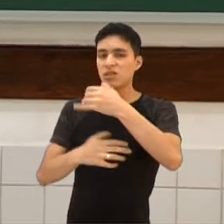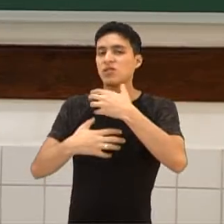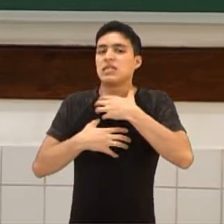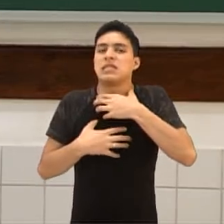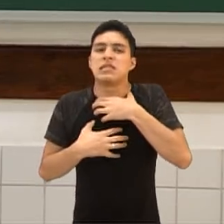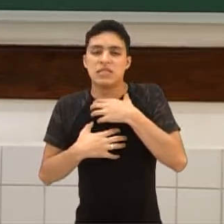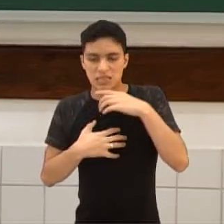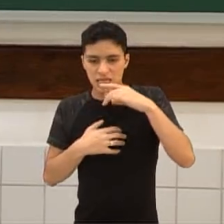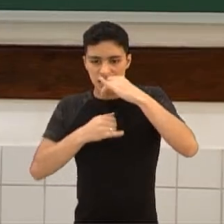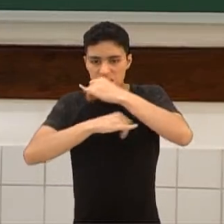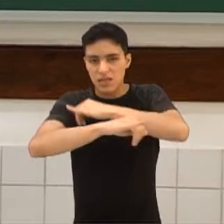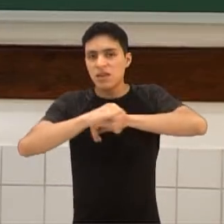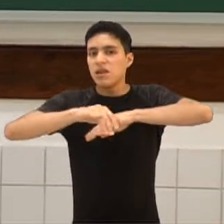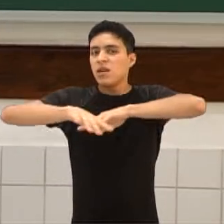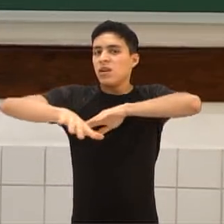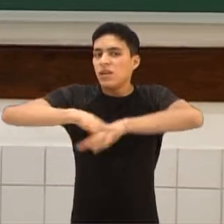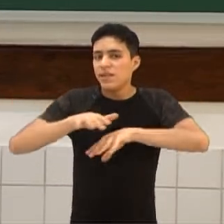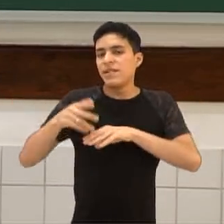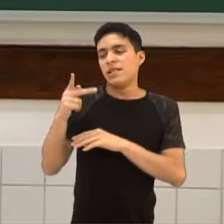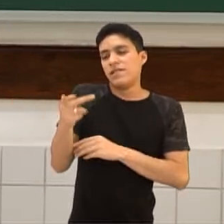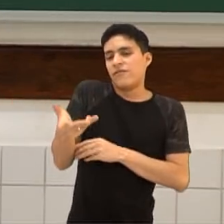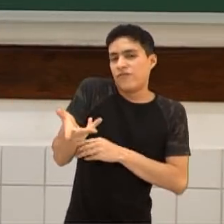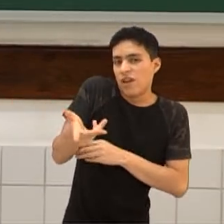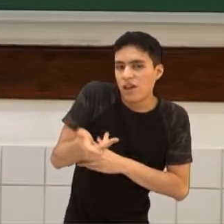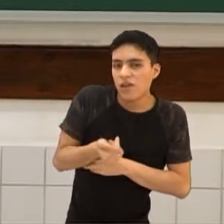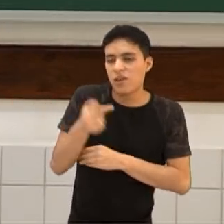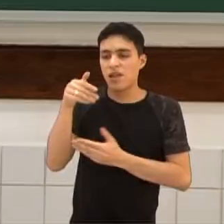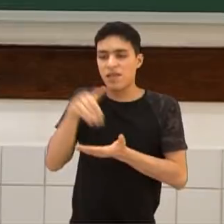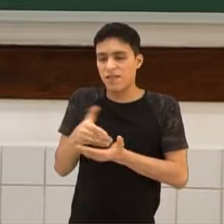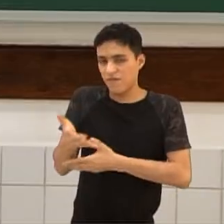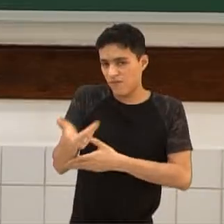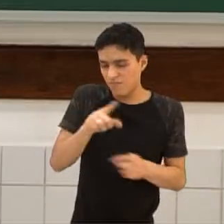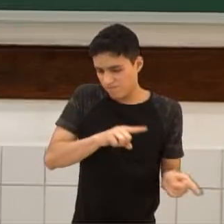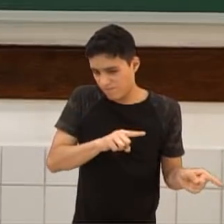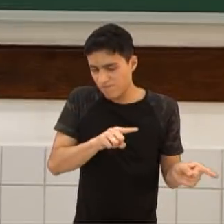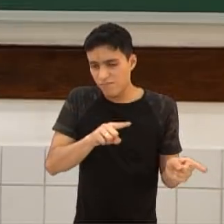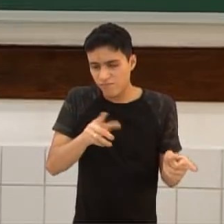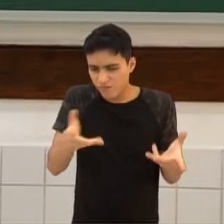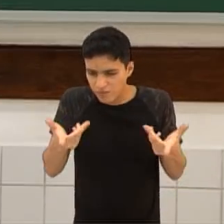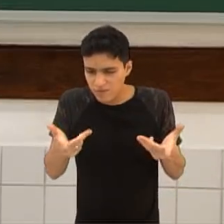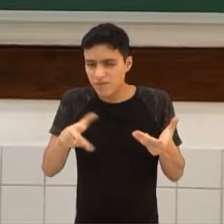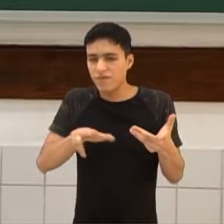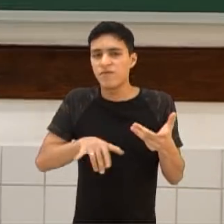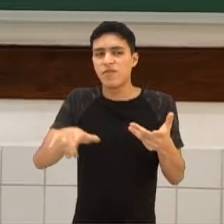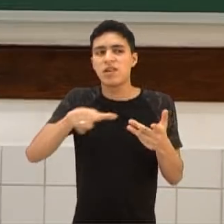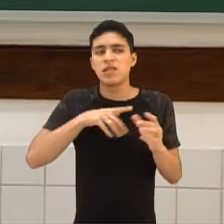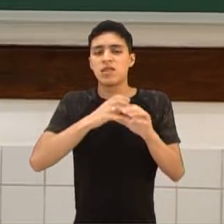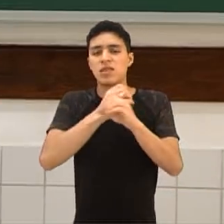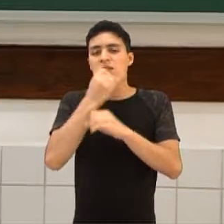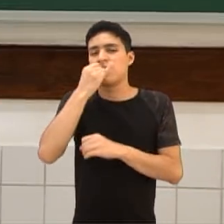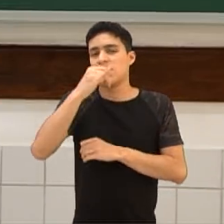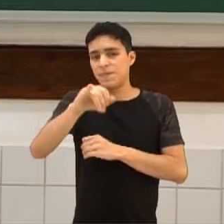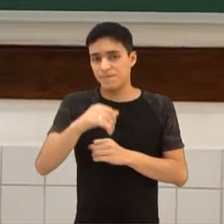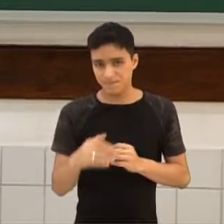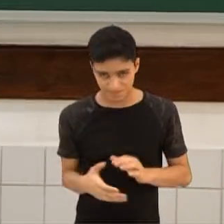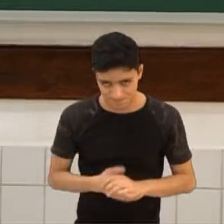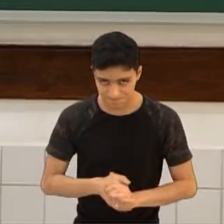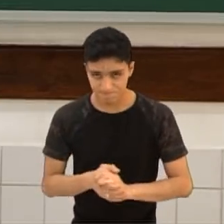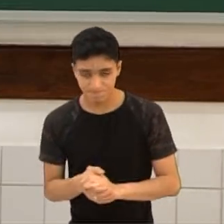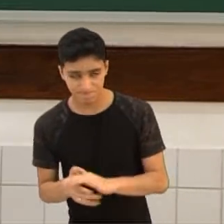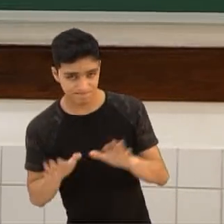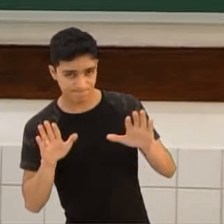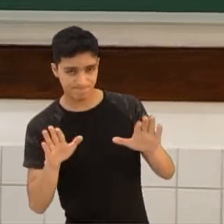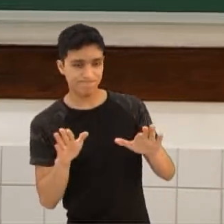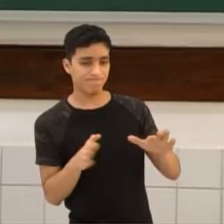energia do movimento em si, daquela velocidade, ou seja, até uma certa velocidade eu terei uma certa quantidade de energia. Enquanto que quando